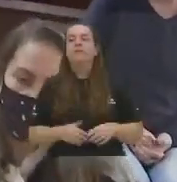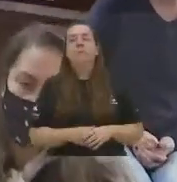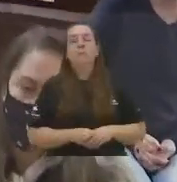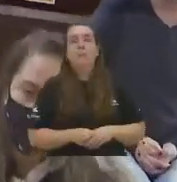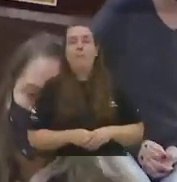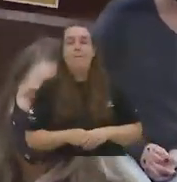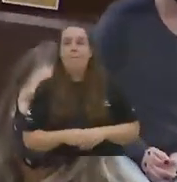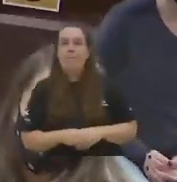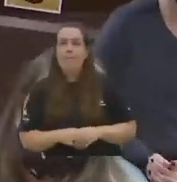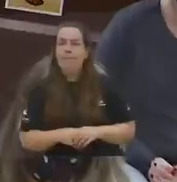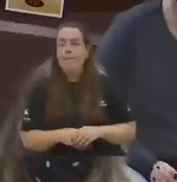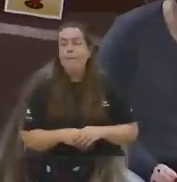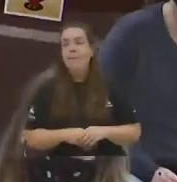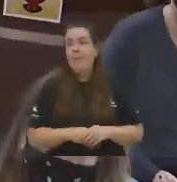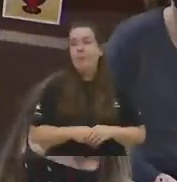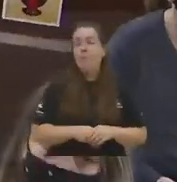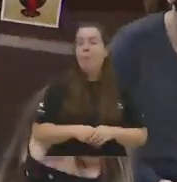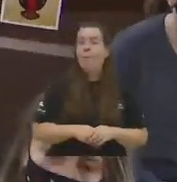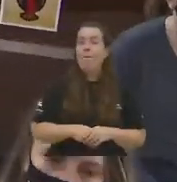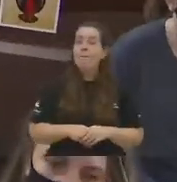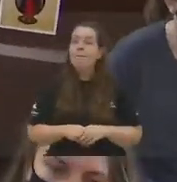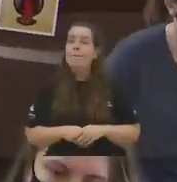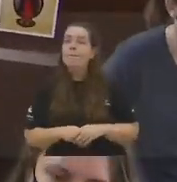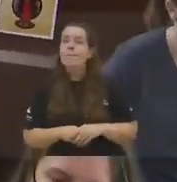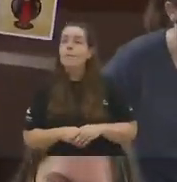a terra.